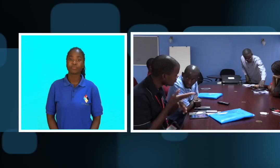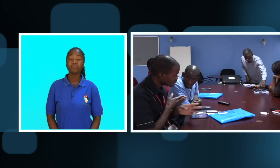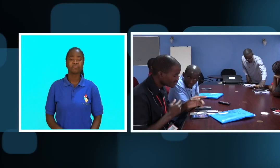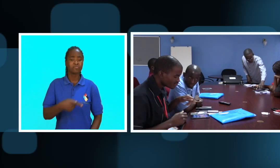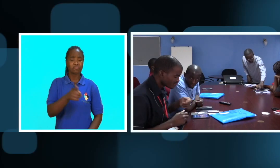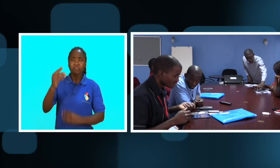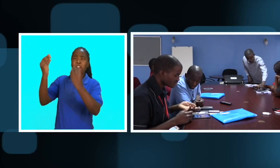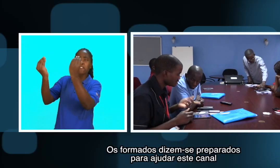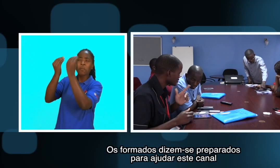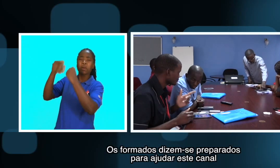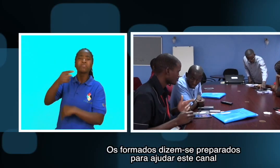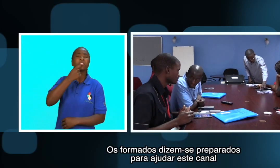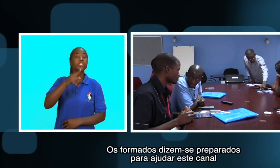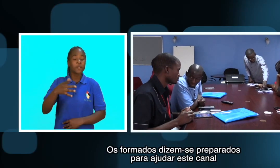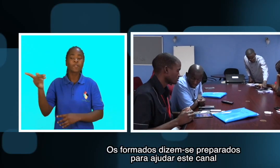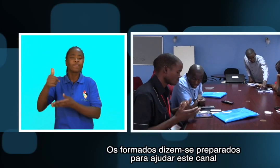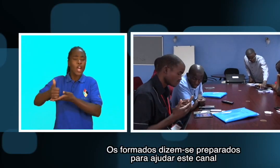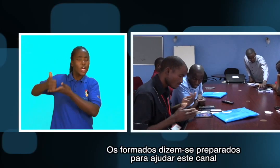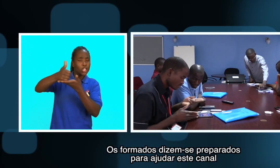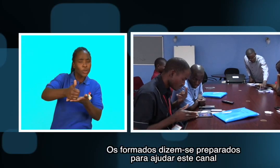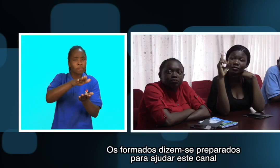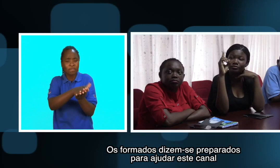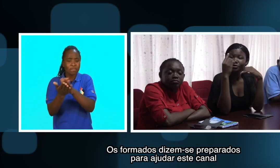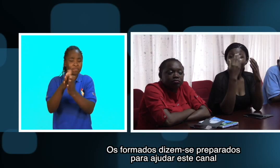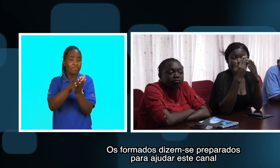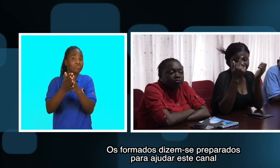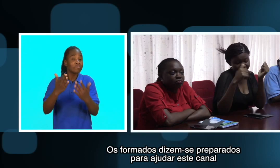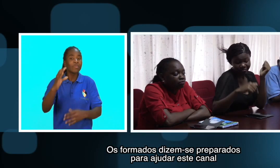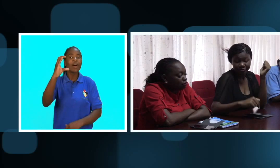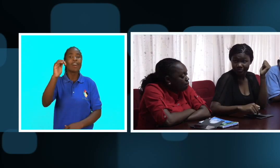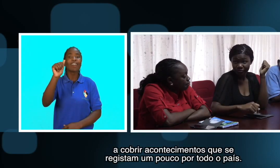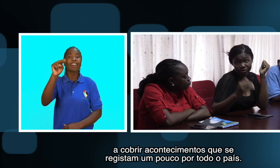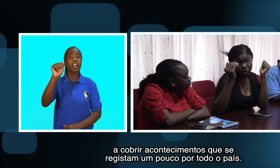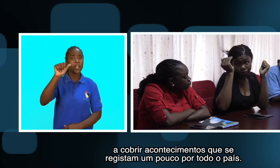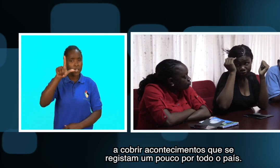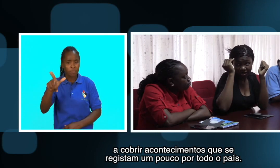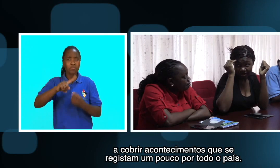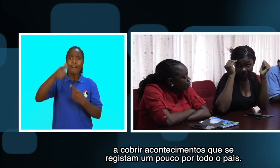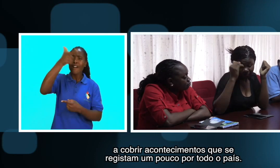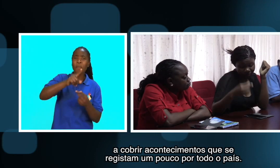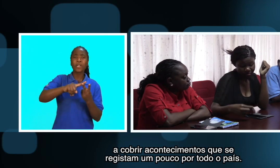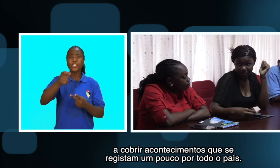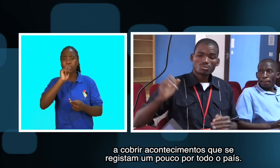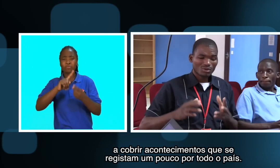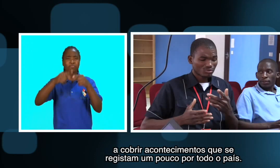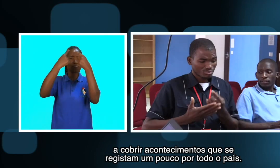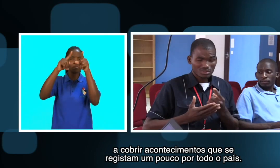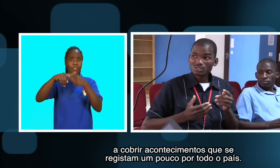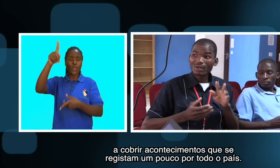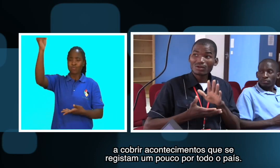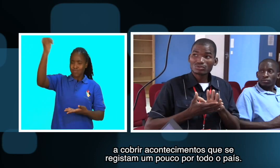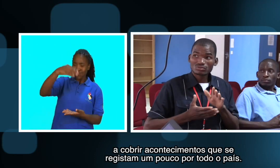publicar. Os formandos dizem-se preparados para ajudar este canal a cobrir acontecimentos que se